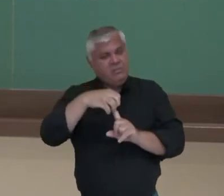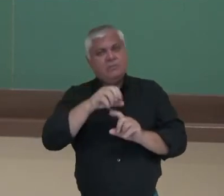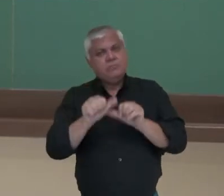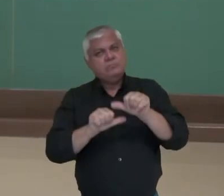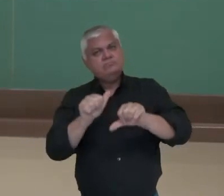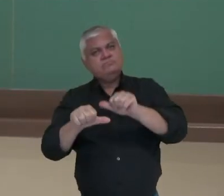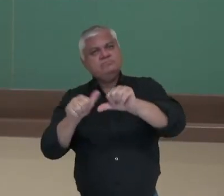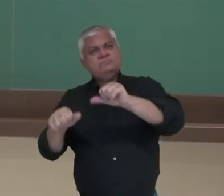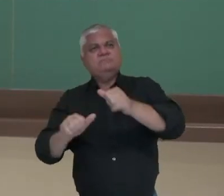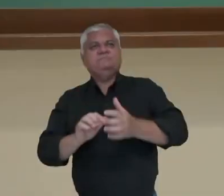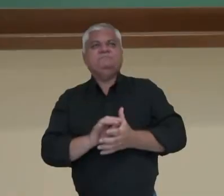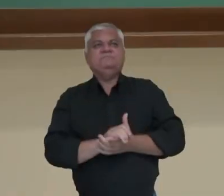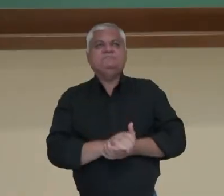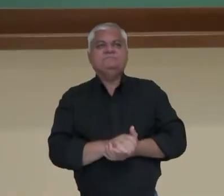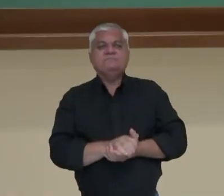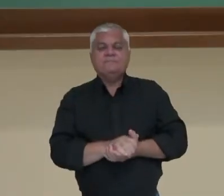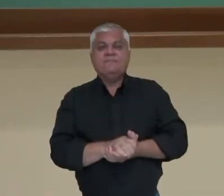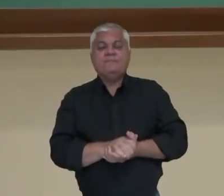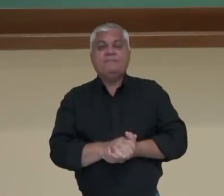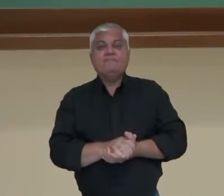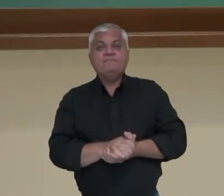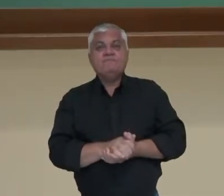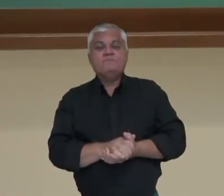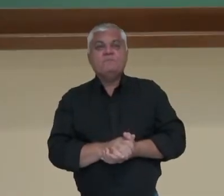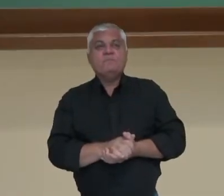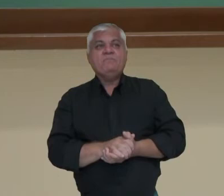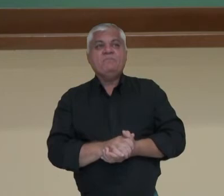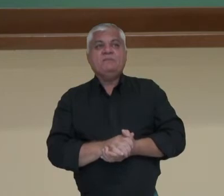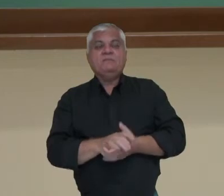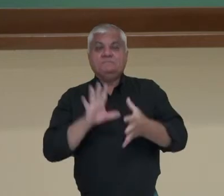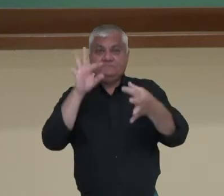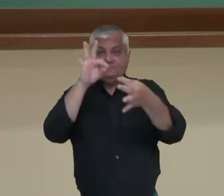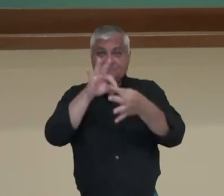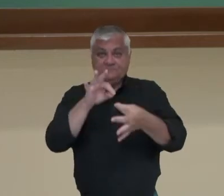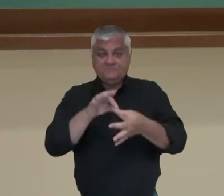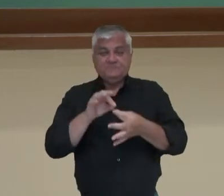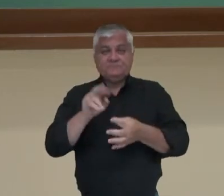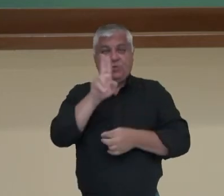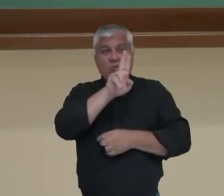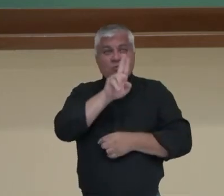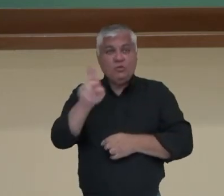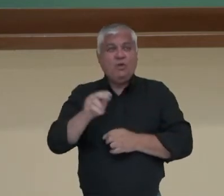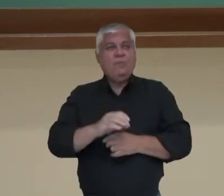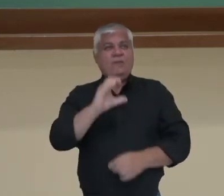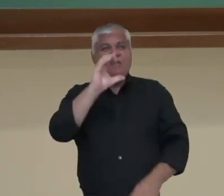ok? Então, mais especificamente, né, o